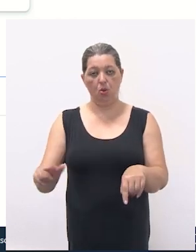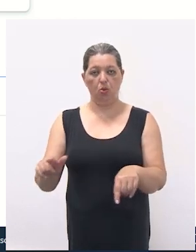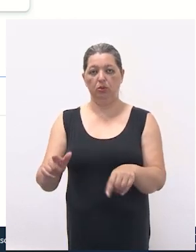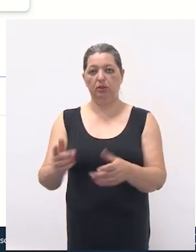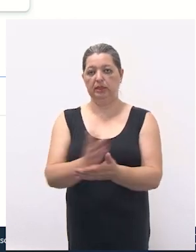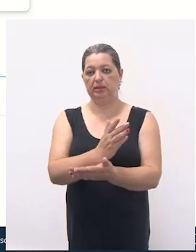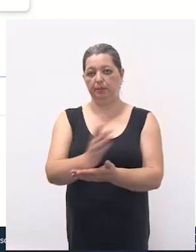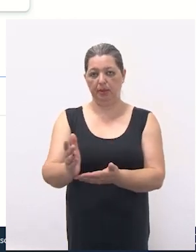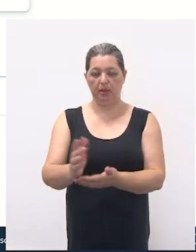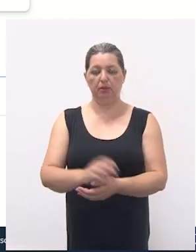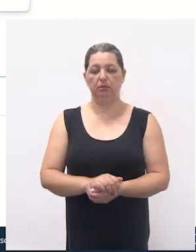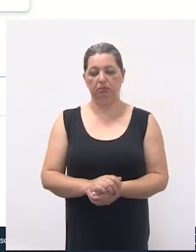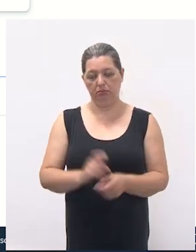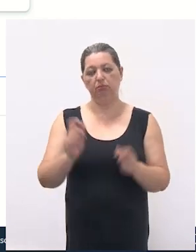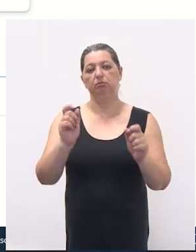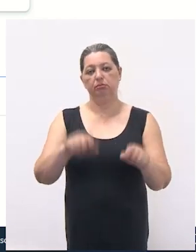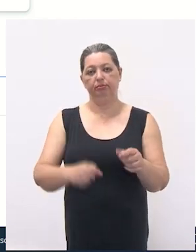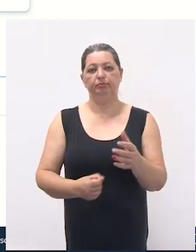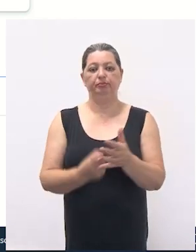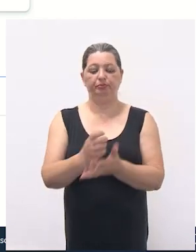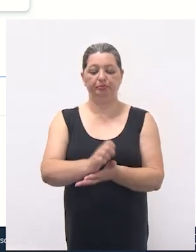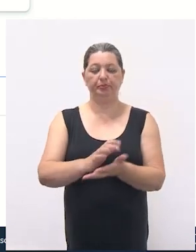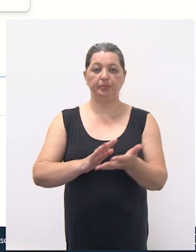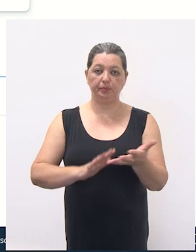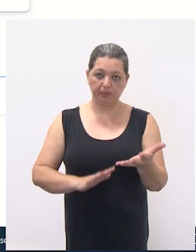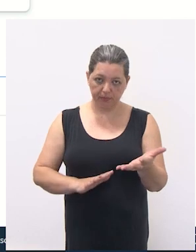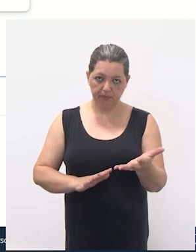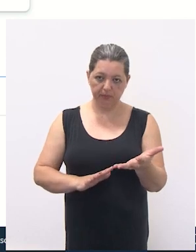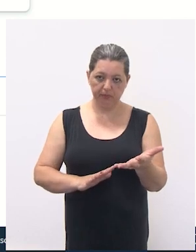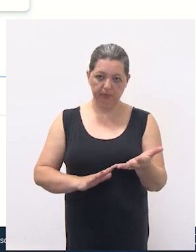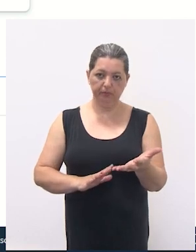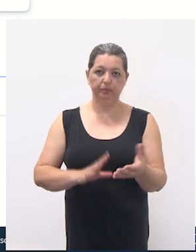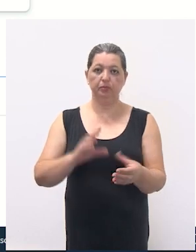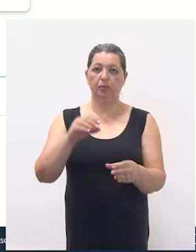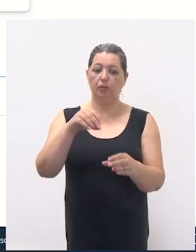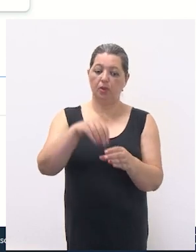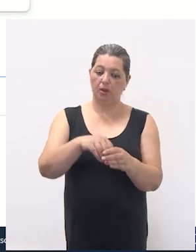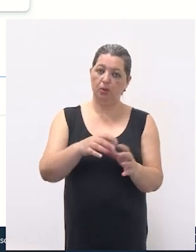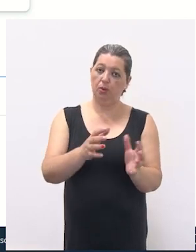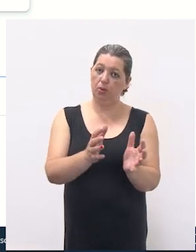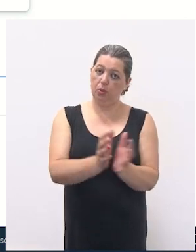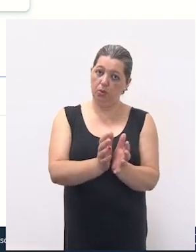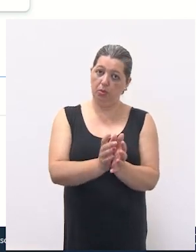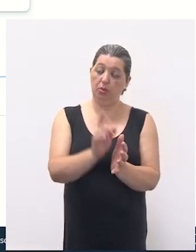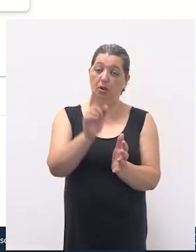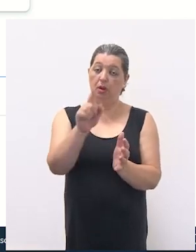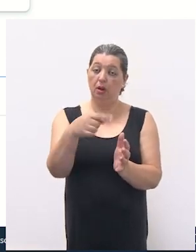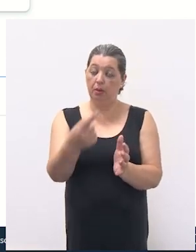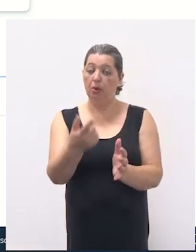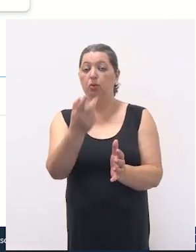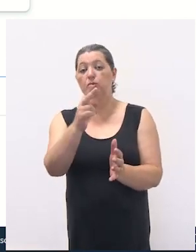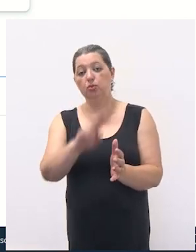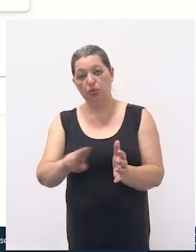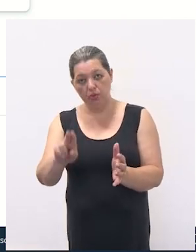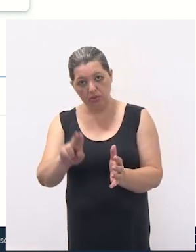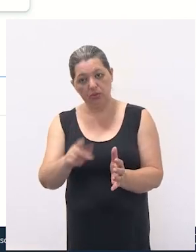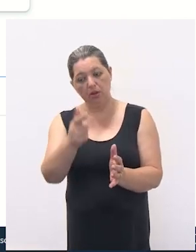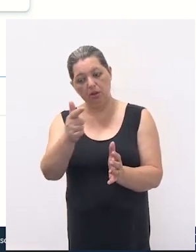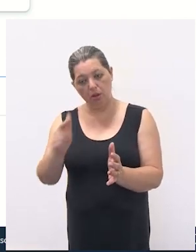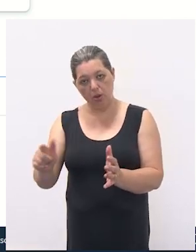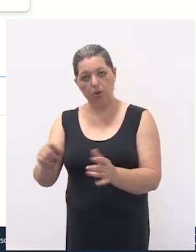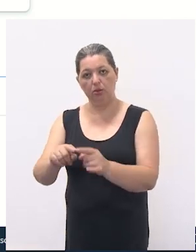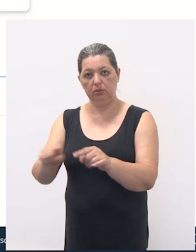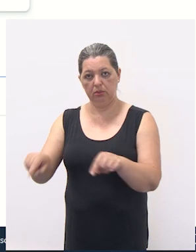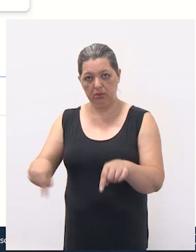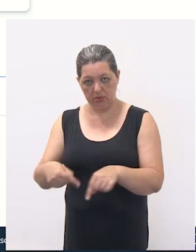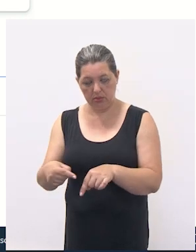Você pode criar a atividade dentro de uma turma e reutilizar essa postagem dentro de outra turma. Você pode